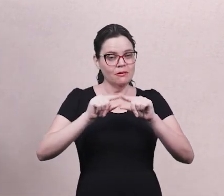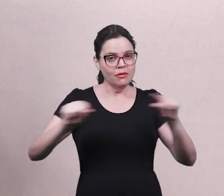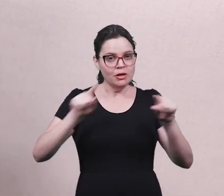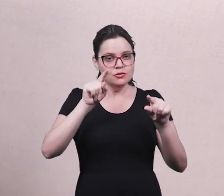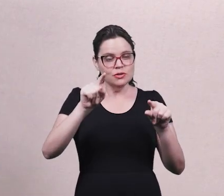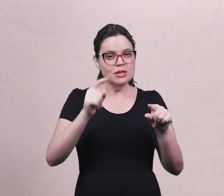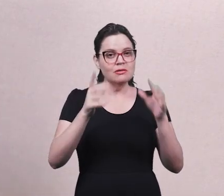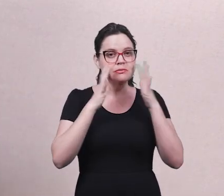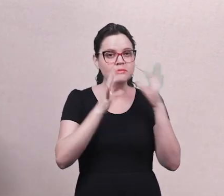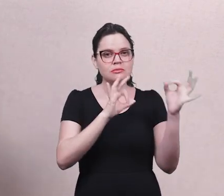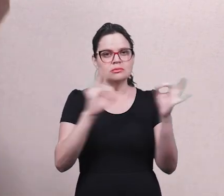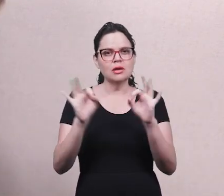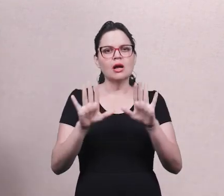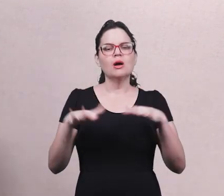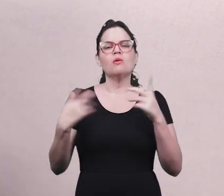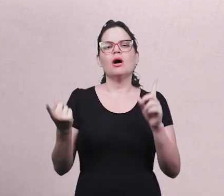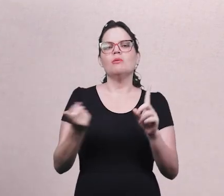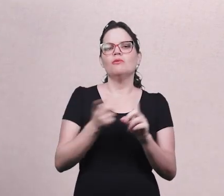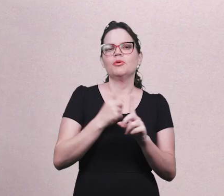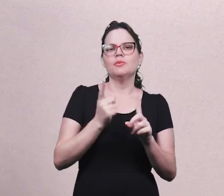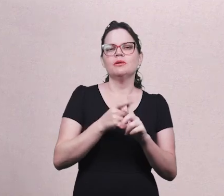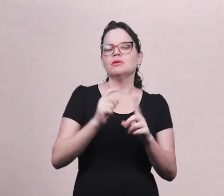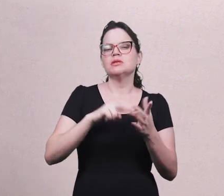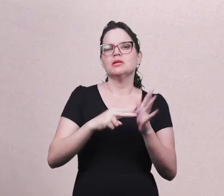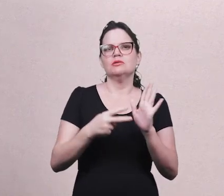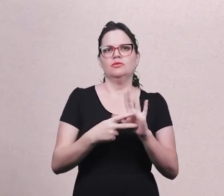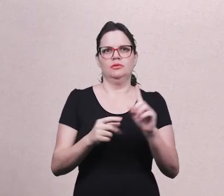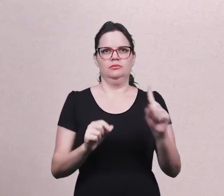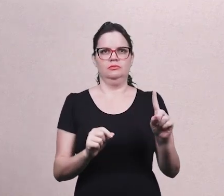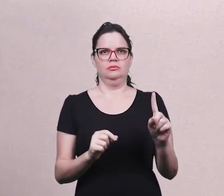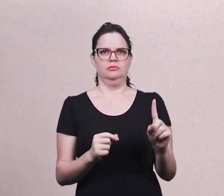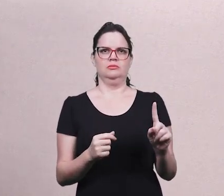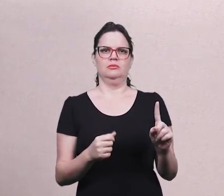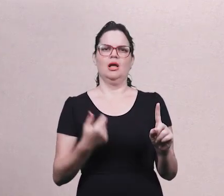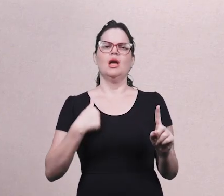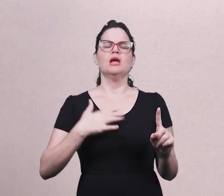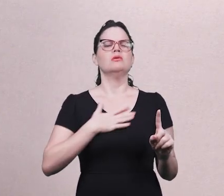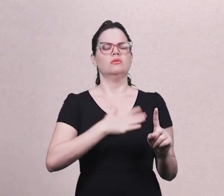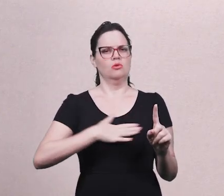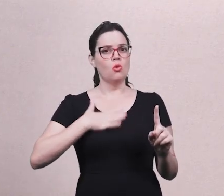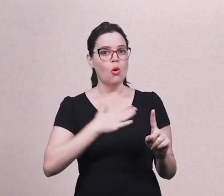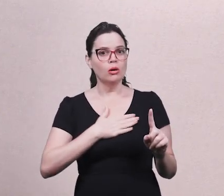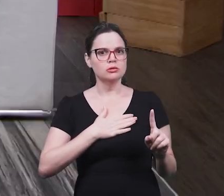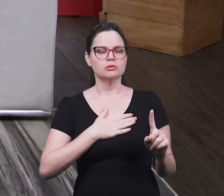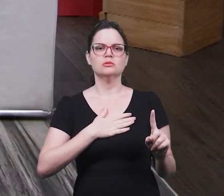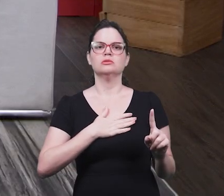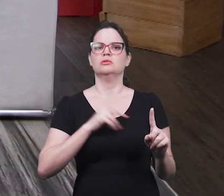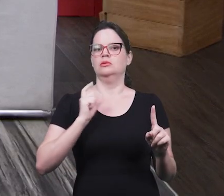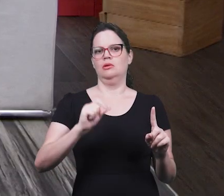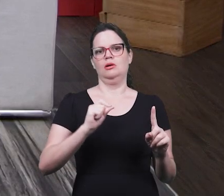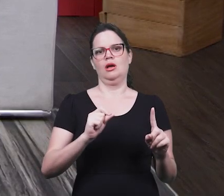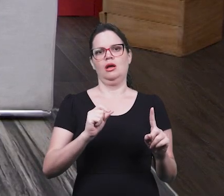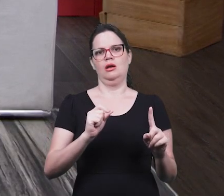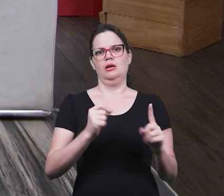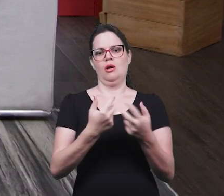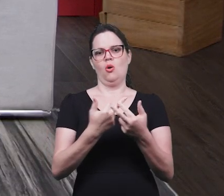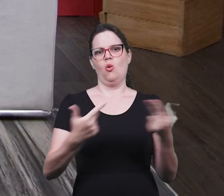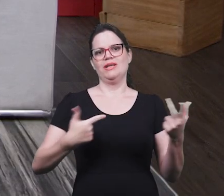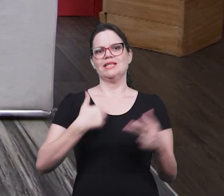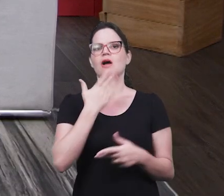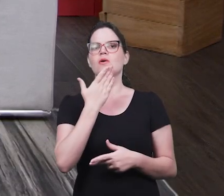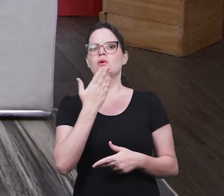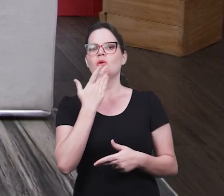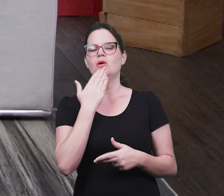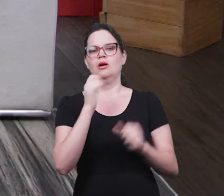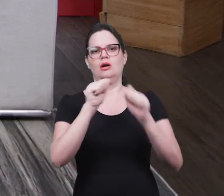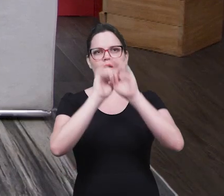vai ouvir e vai me dizer qual foi a primeira mensagem que eu passei. Gosto de coisas claras. Você gosta de alguma Então,